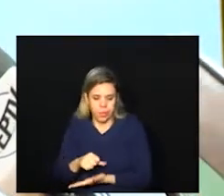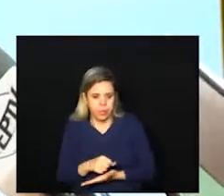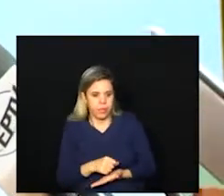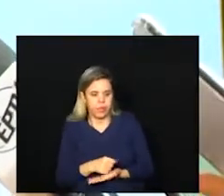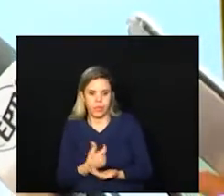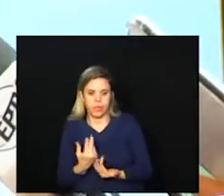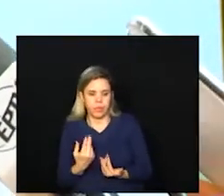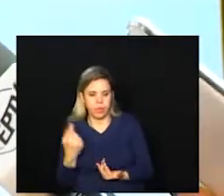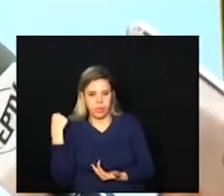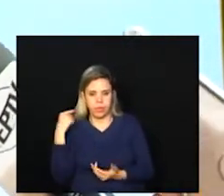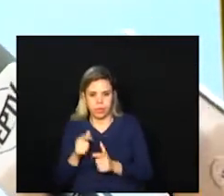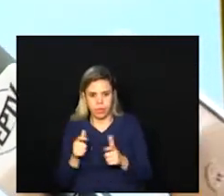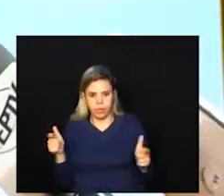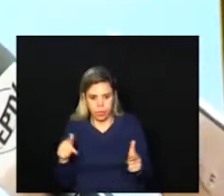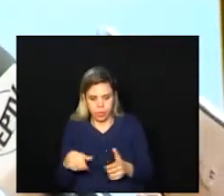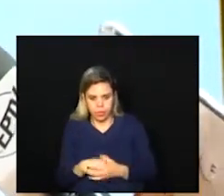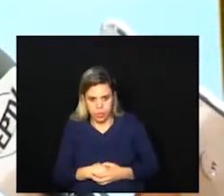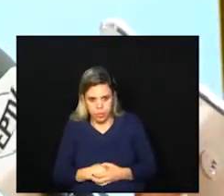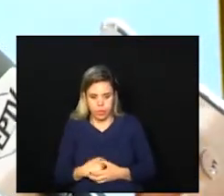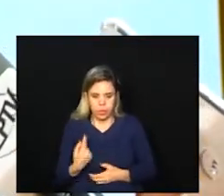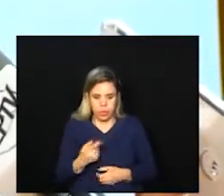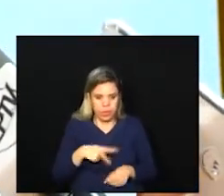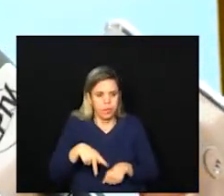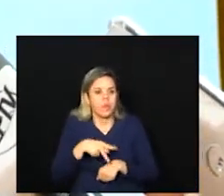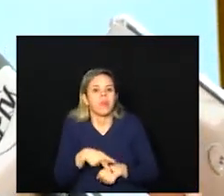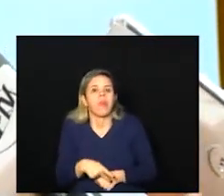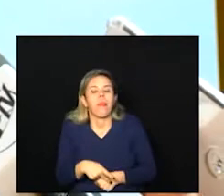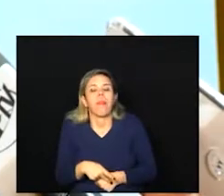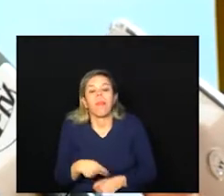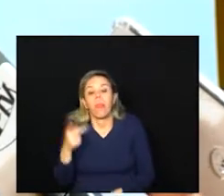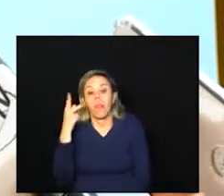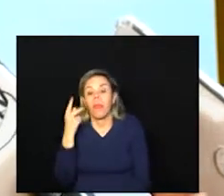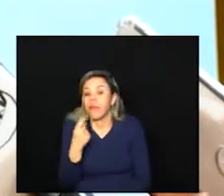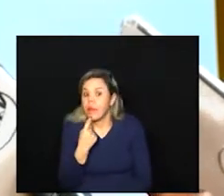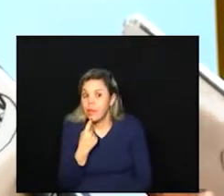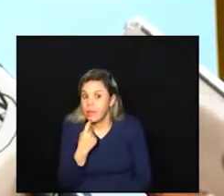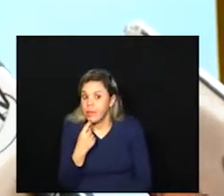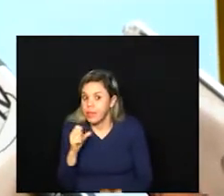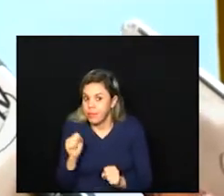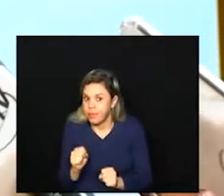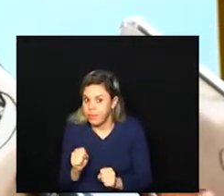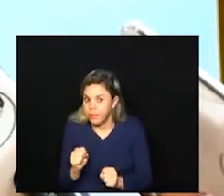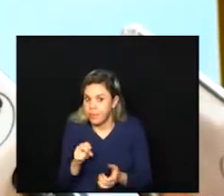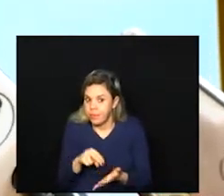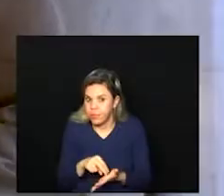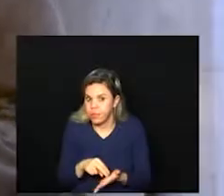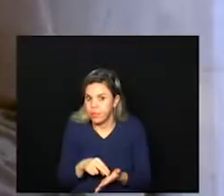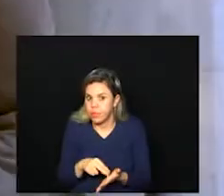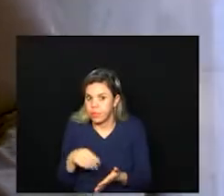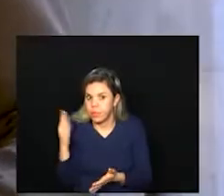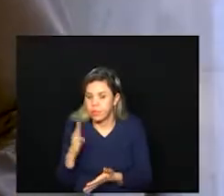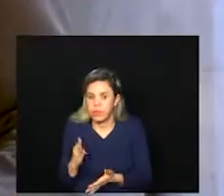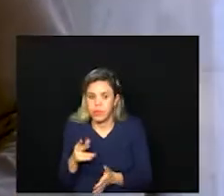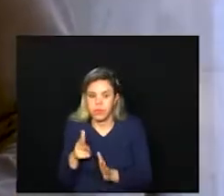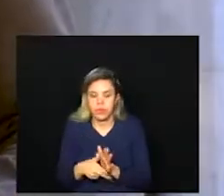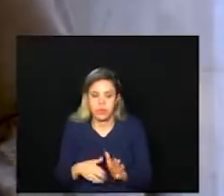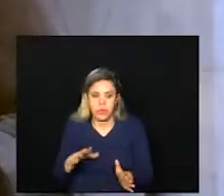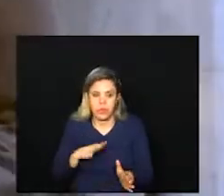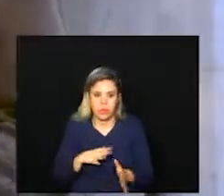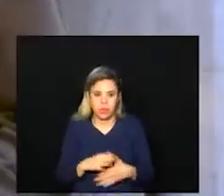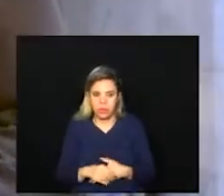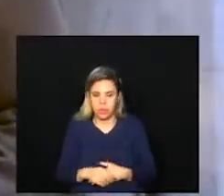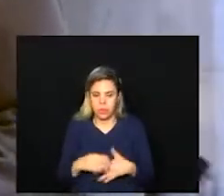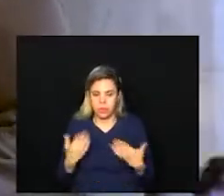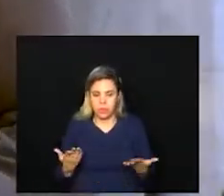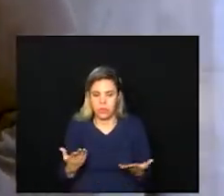como é uma das maiores aqui do nosso país, entre São Paulo e Campinas, que possa ser um marco até mesmo para o Brasil. O trem Intercidades,